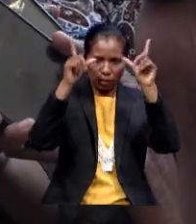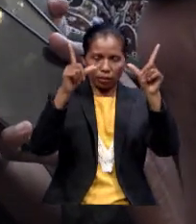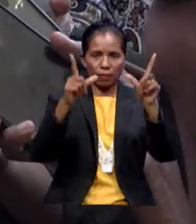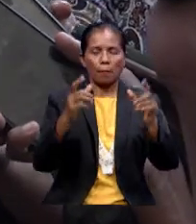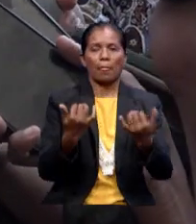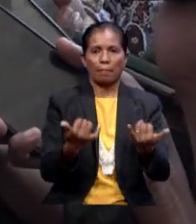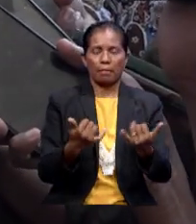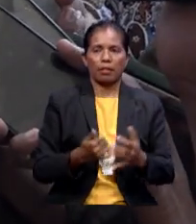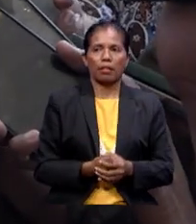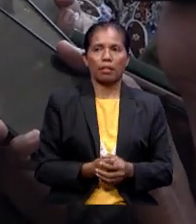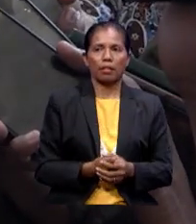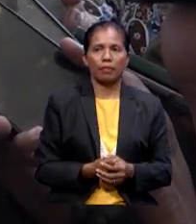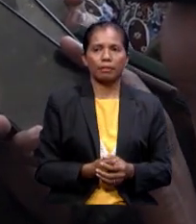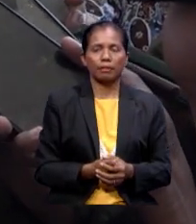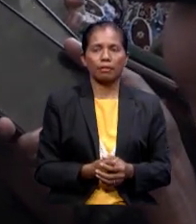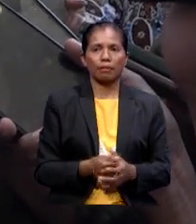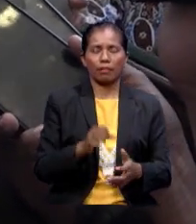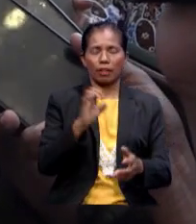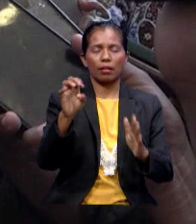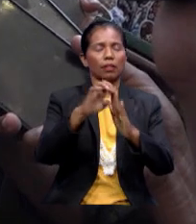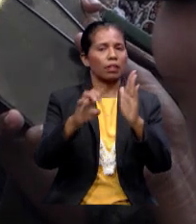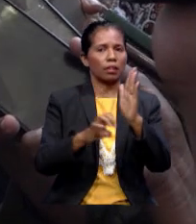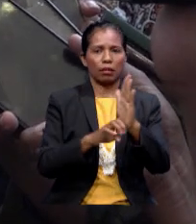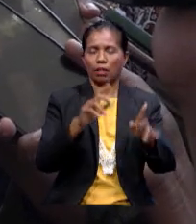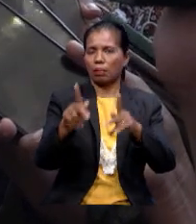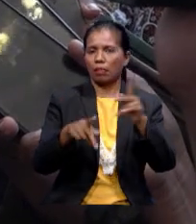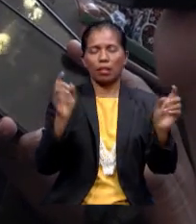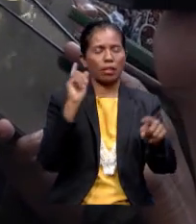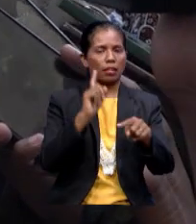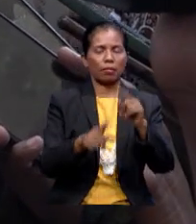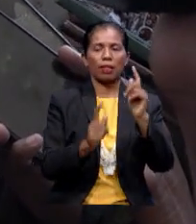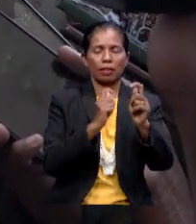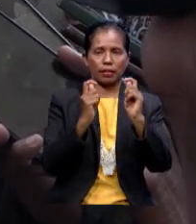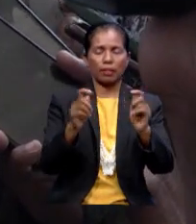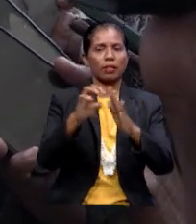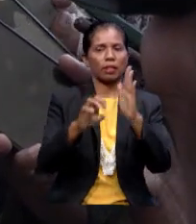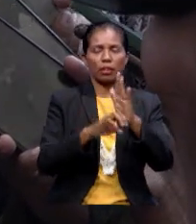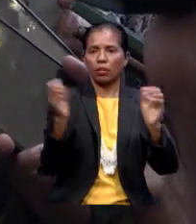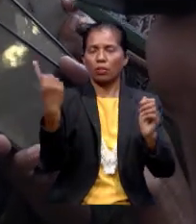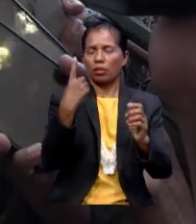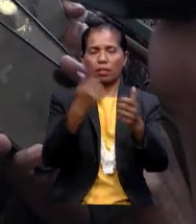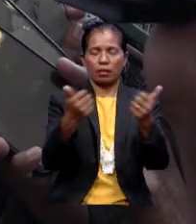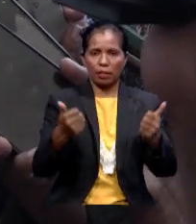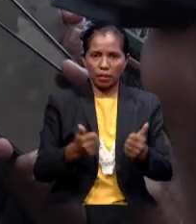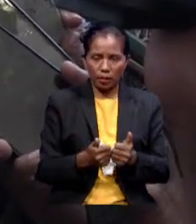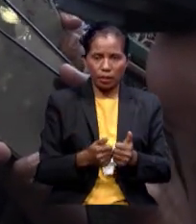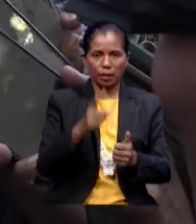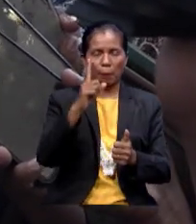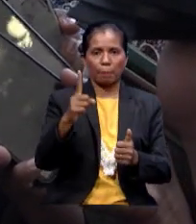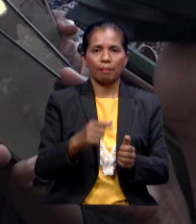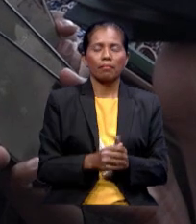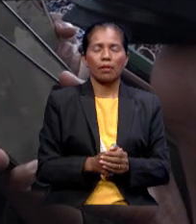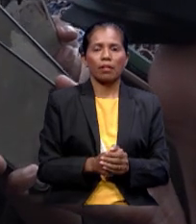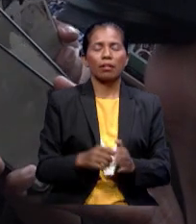maka sai de, mas não audia, Estado é mais de label coco. Estado Laos aldeída, Estado Laos